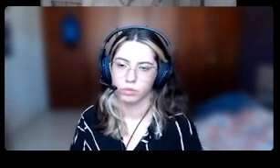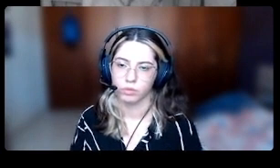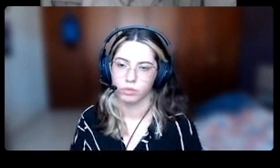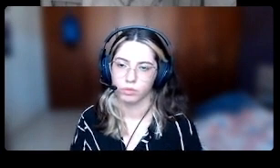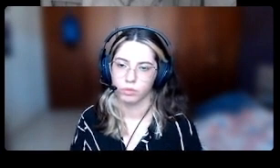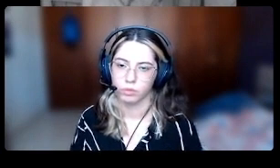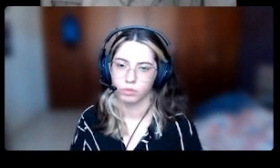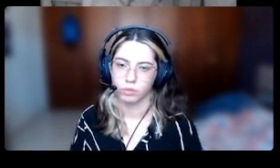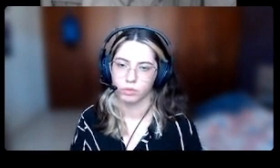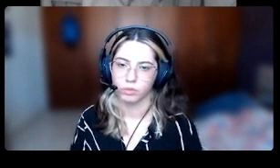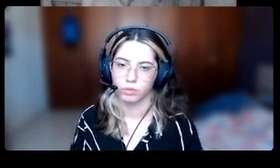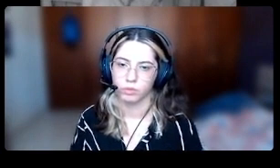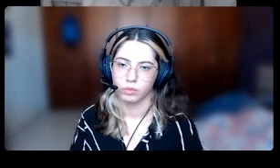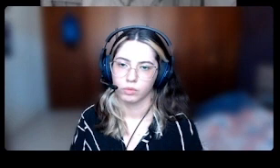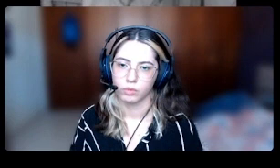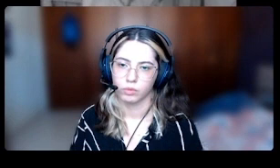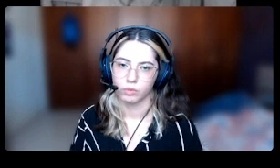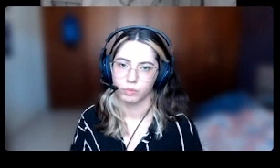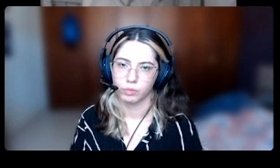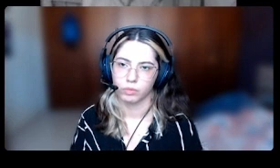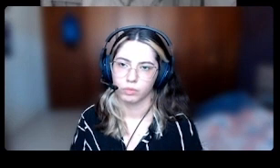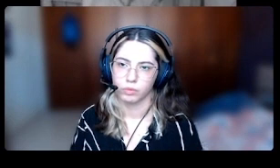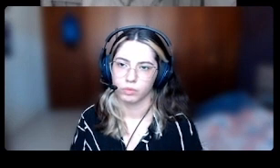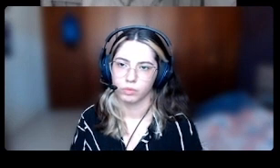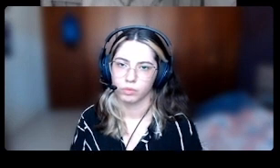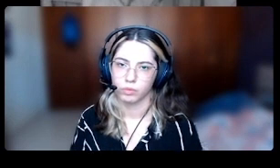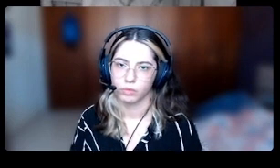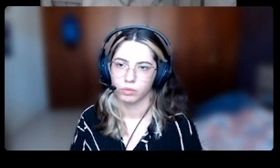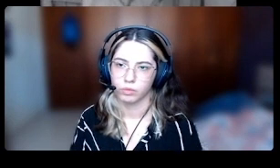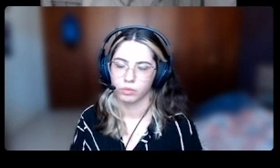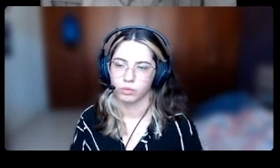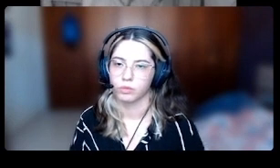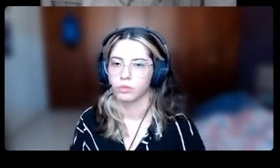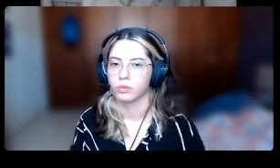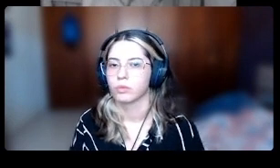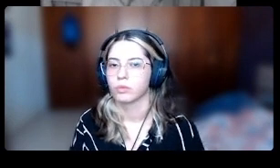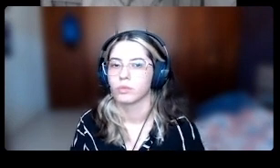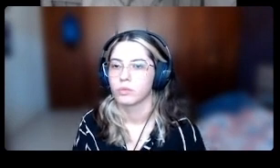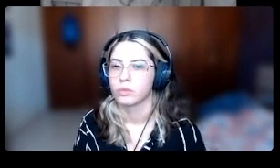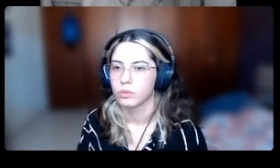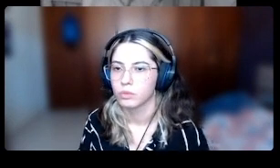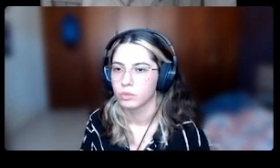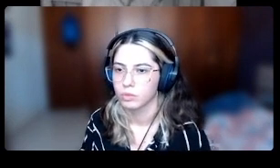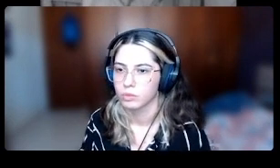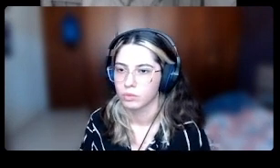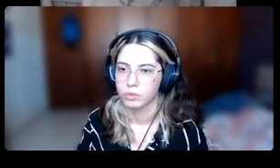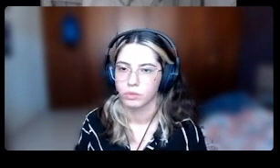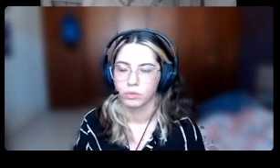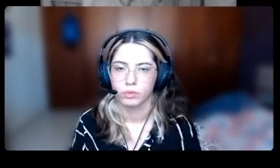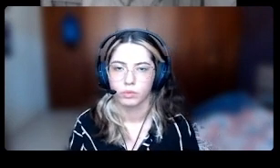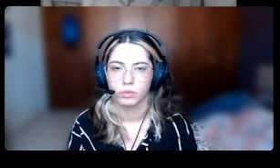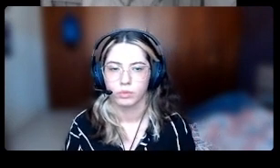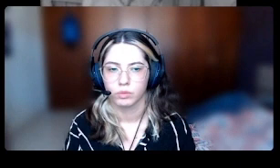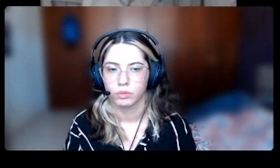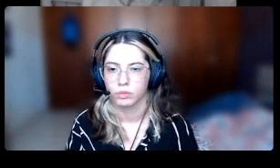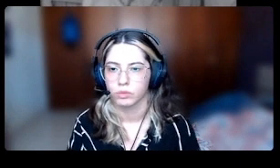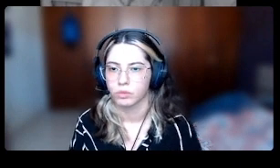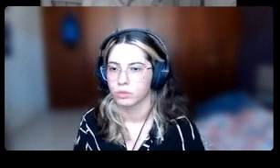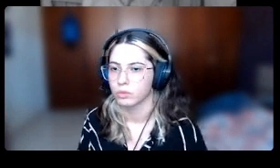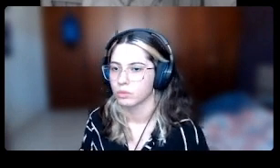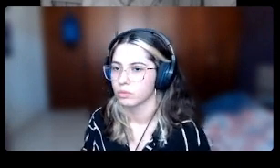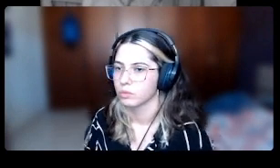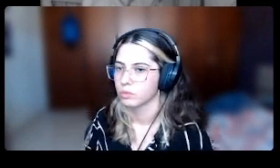artigo utilizou uma madeira com dimensões um pouco maiores do que a do primeiro artigo, mas diferentes de